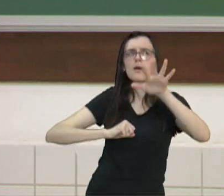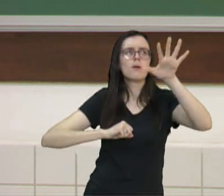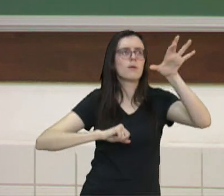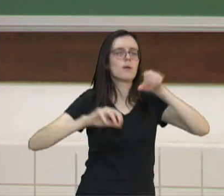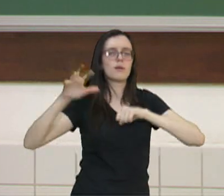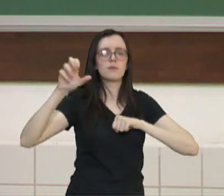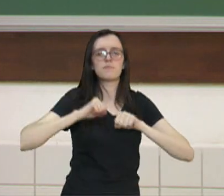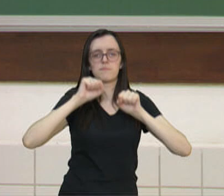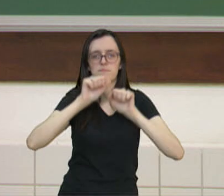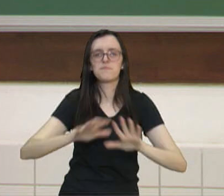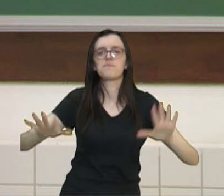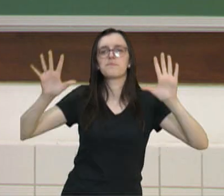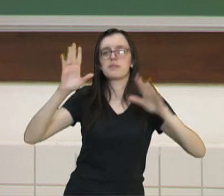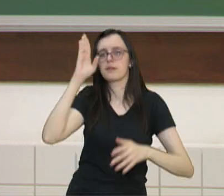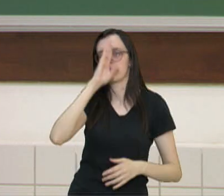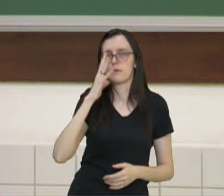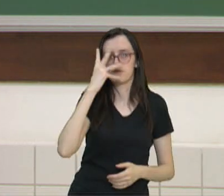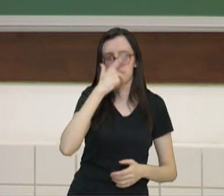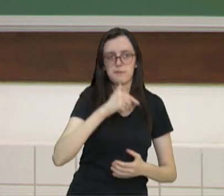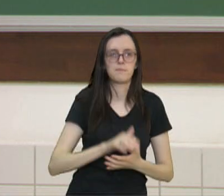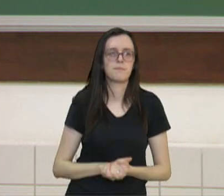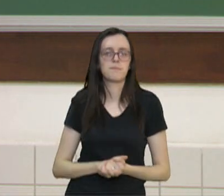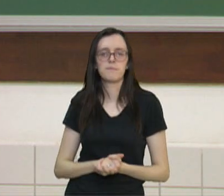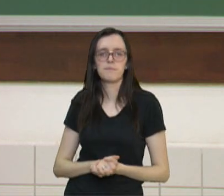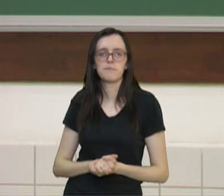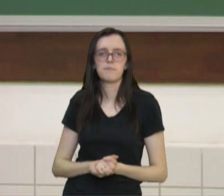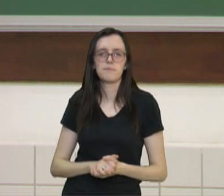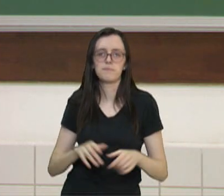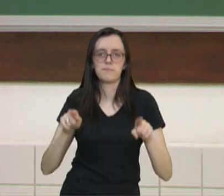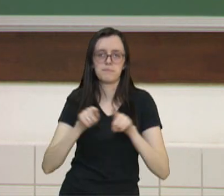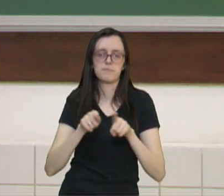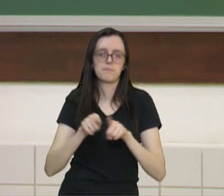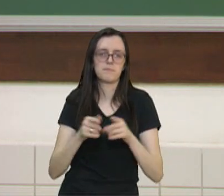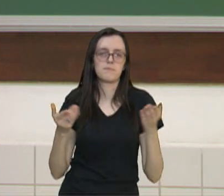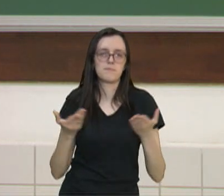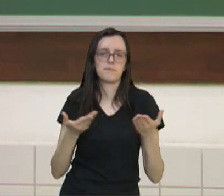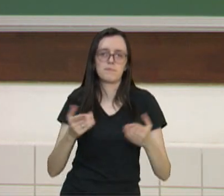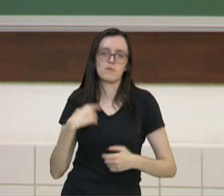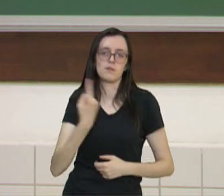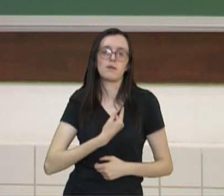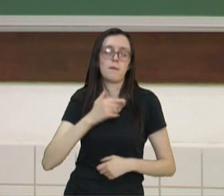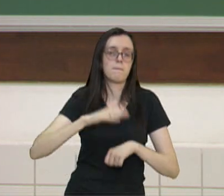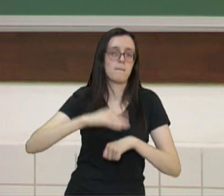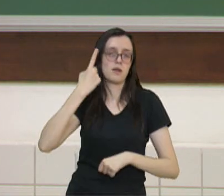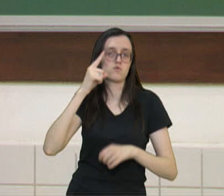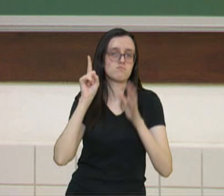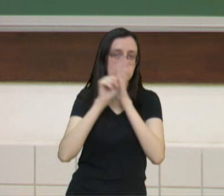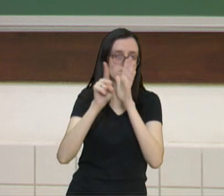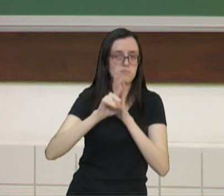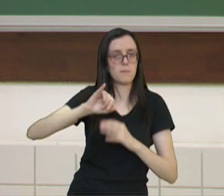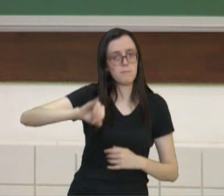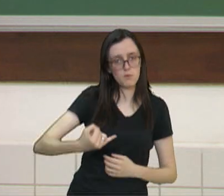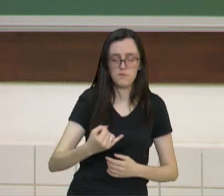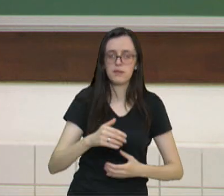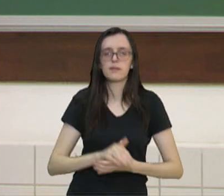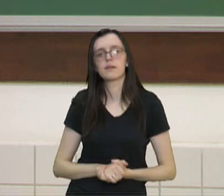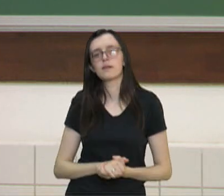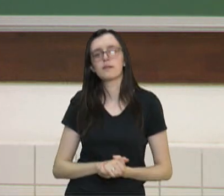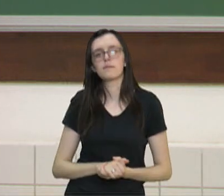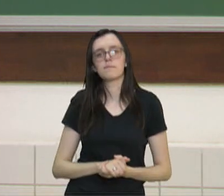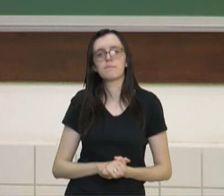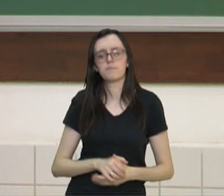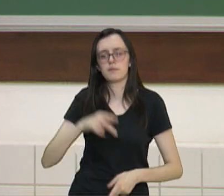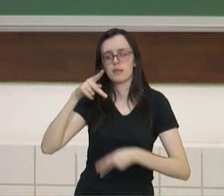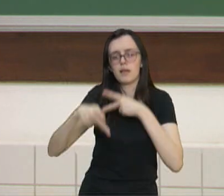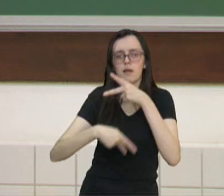esse Brasil lindo que a gente tem, né? E agora temos mais um quiz. Os